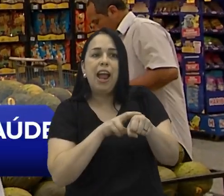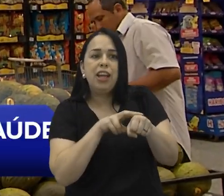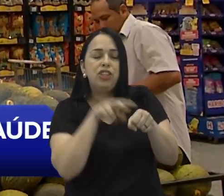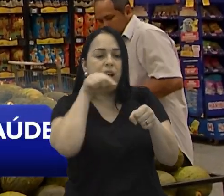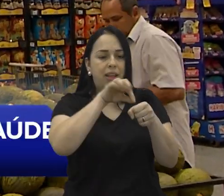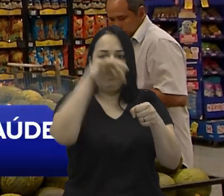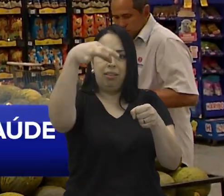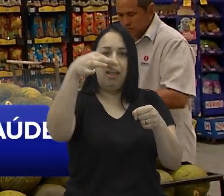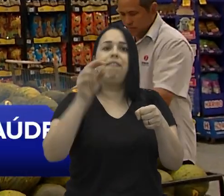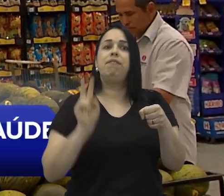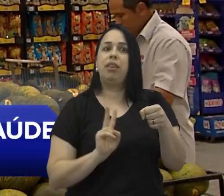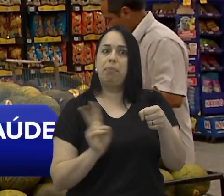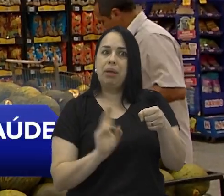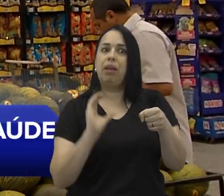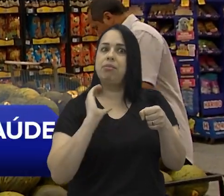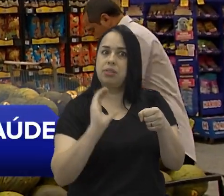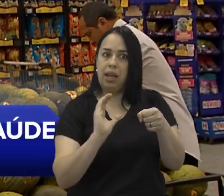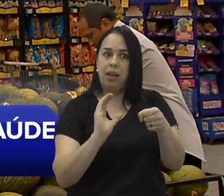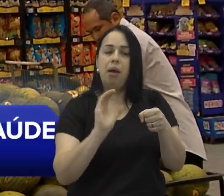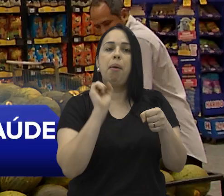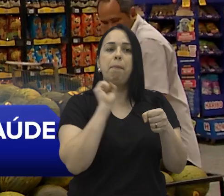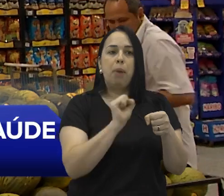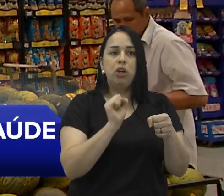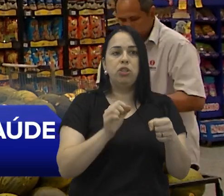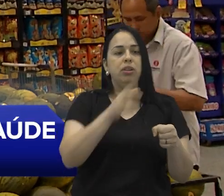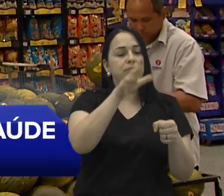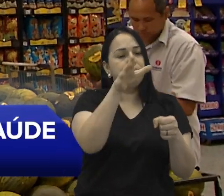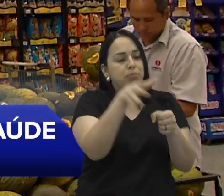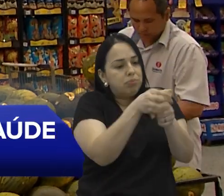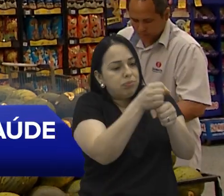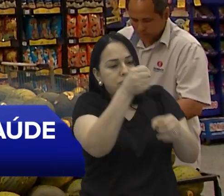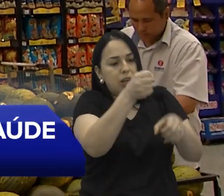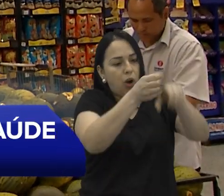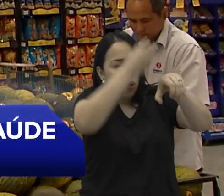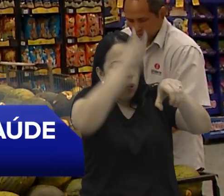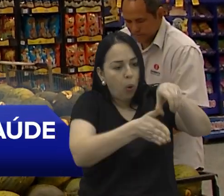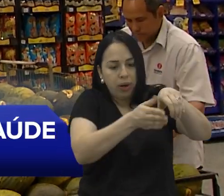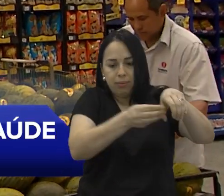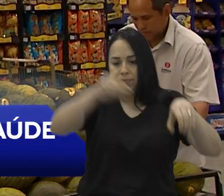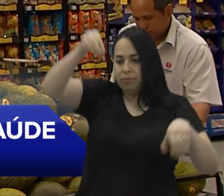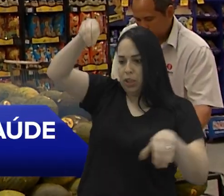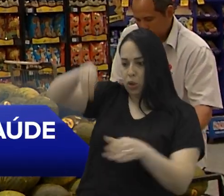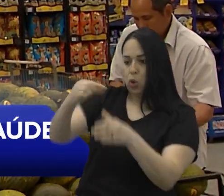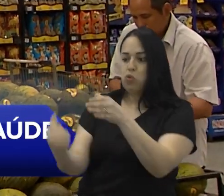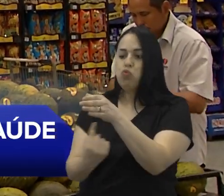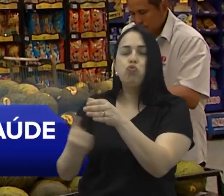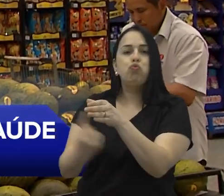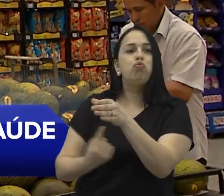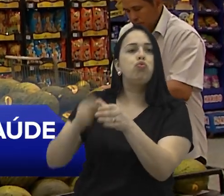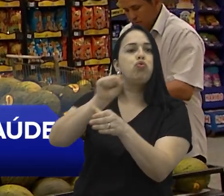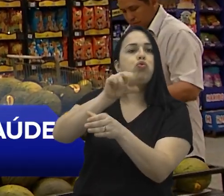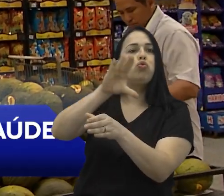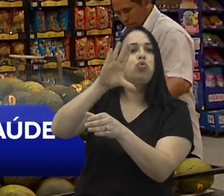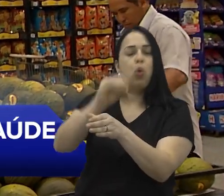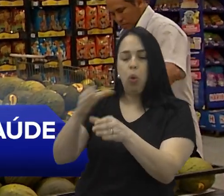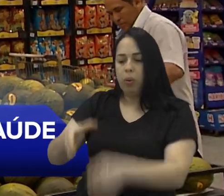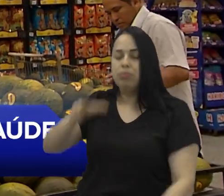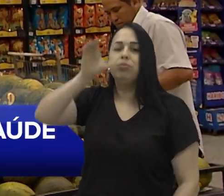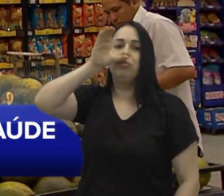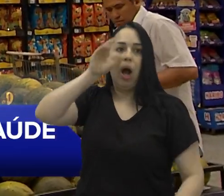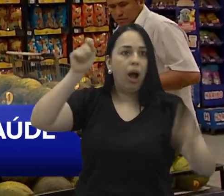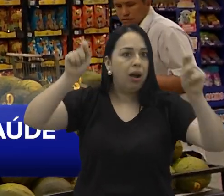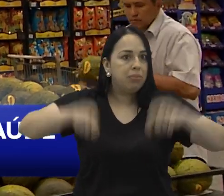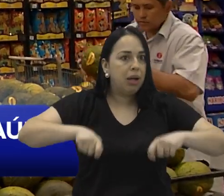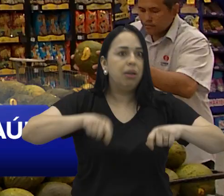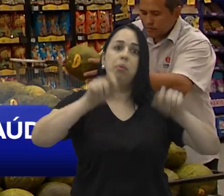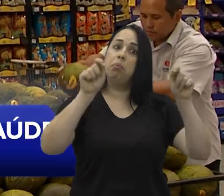bastante ferro, bastante vitamina C, então dá pra gente utilizar naquele suco verde, não precisa comprar a couve, né, que às vezes pode estar um pouquinho mais cara, já que